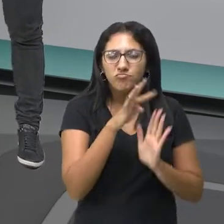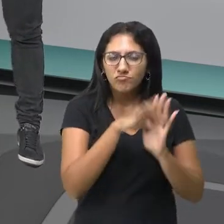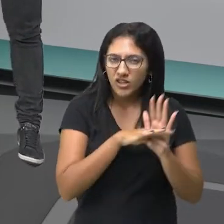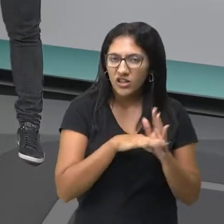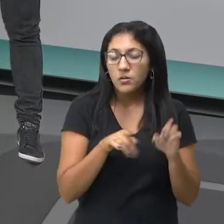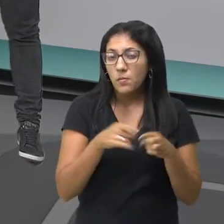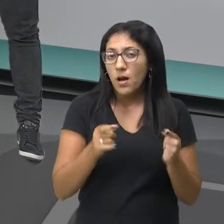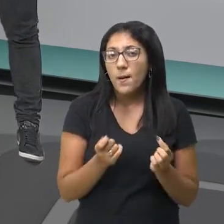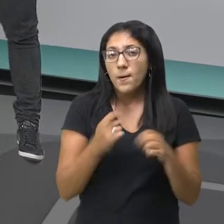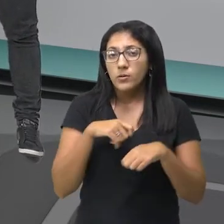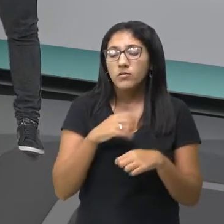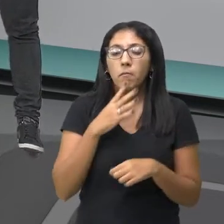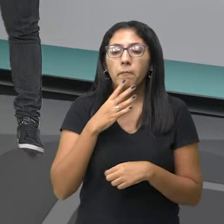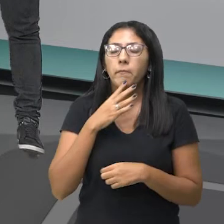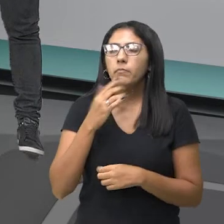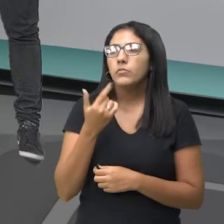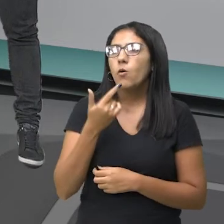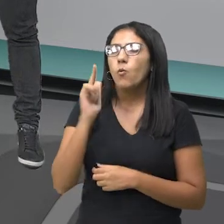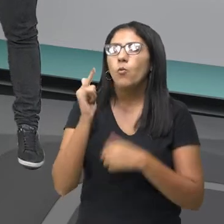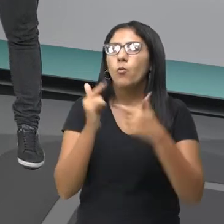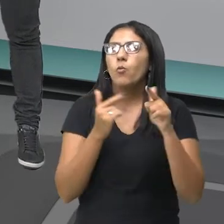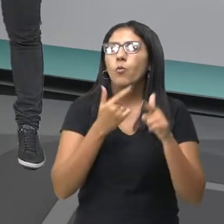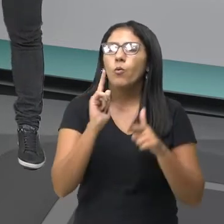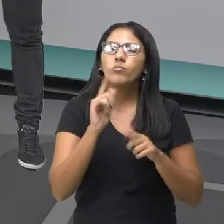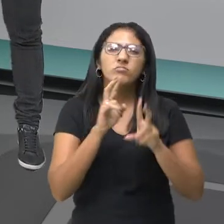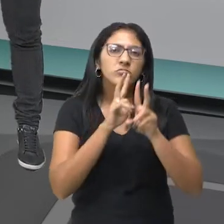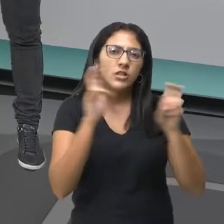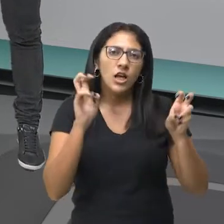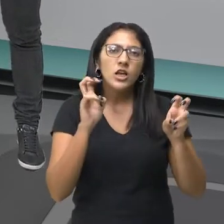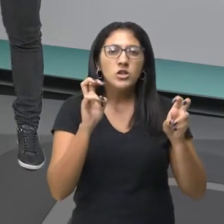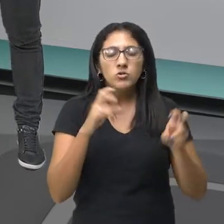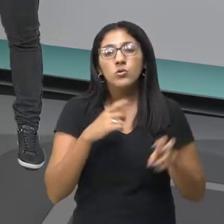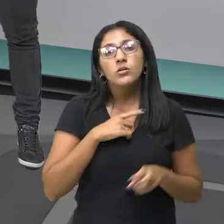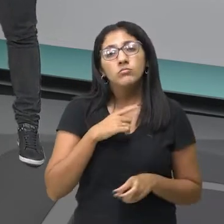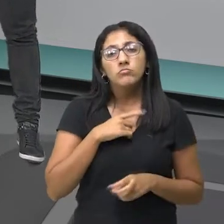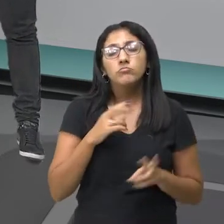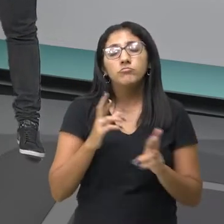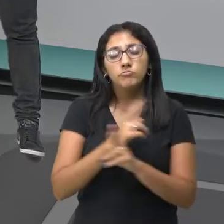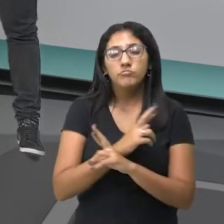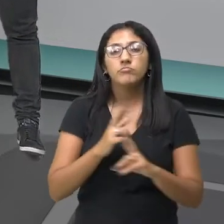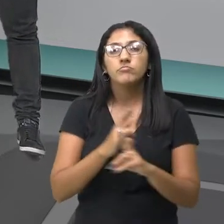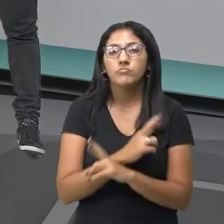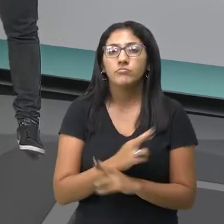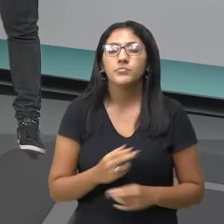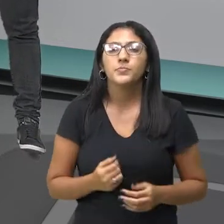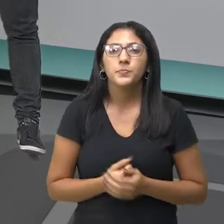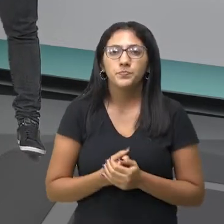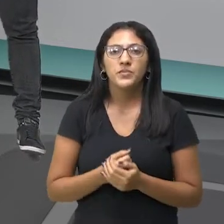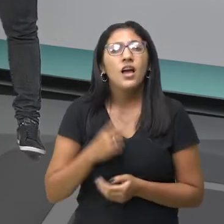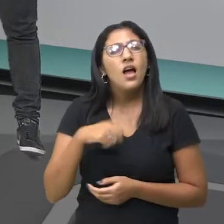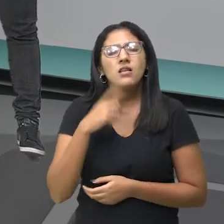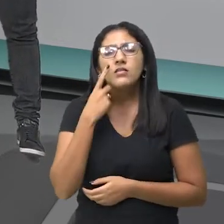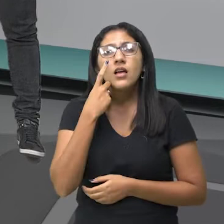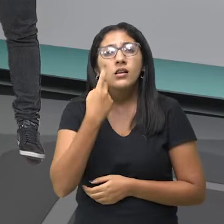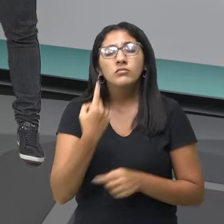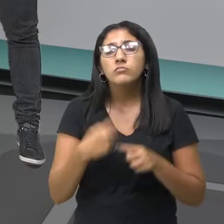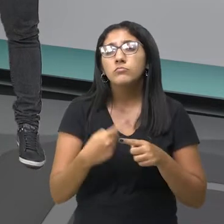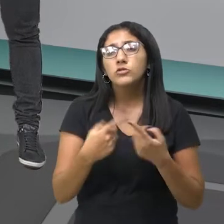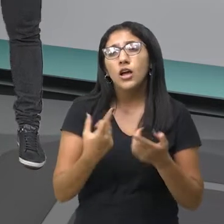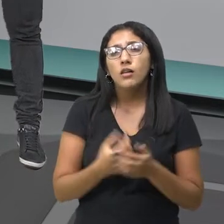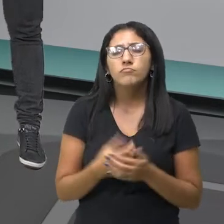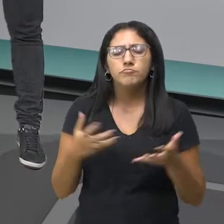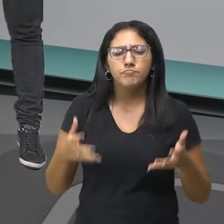de conhecer e navegar, certo? Viajar por outros textos que têm relação. E isso é interessante porque ajuda a